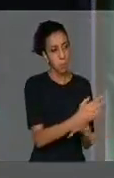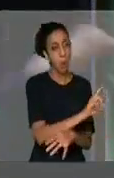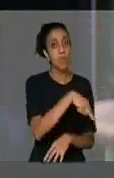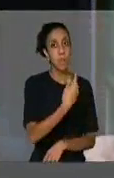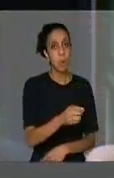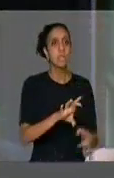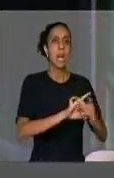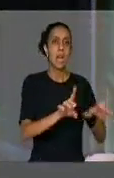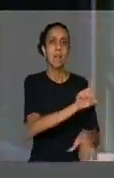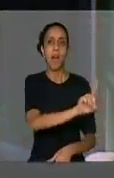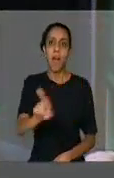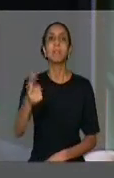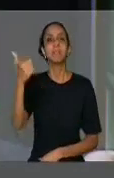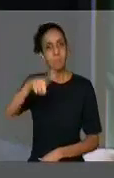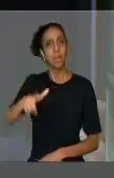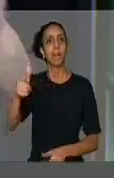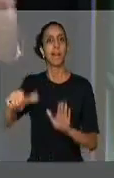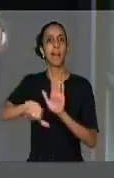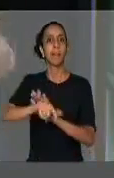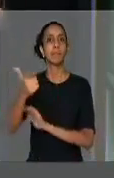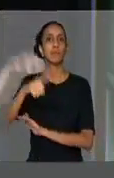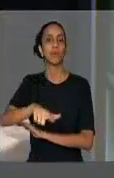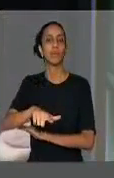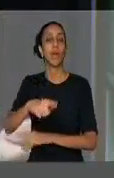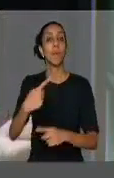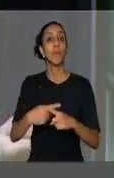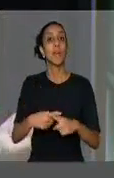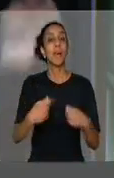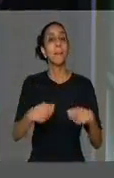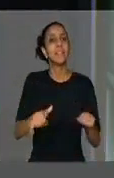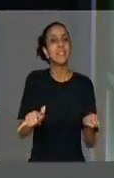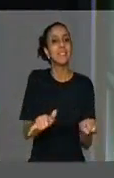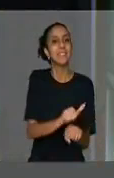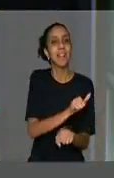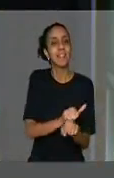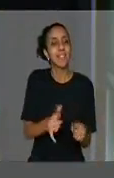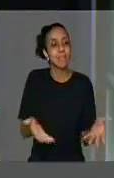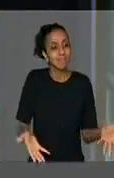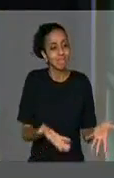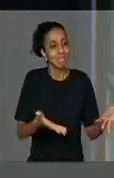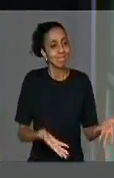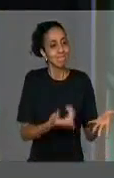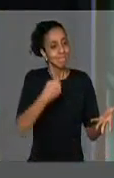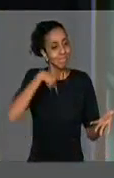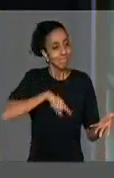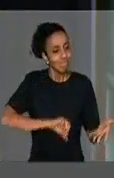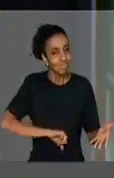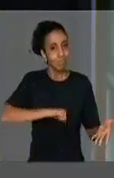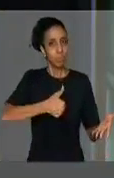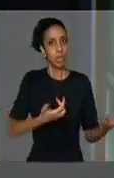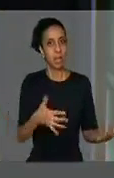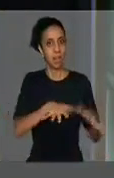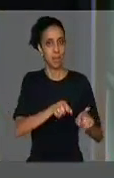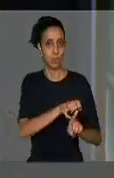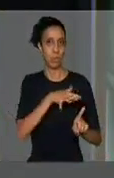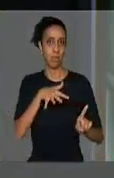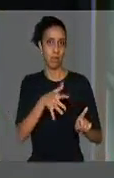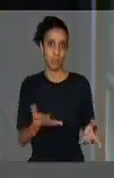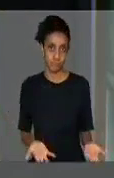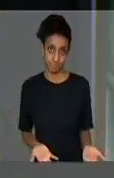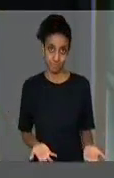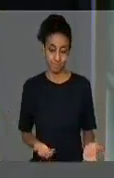crime, vão reincidir, se não houver política voltada à recuperação. Por outro lado,